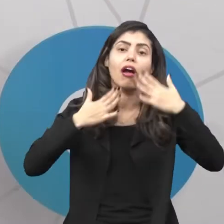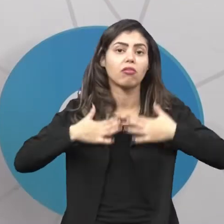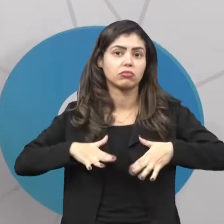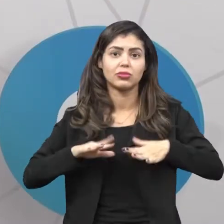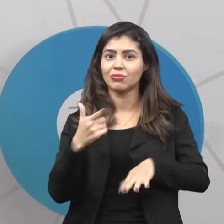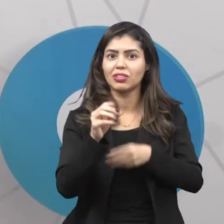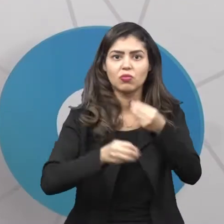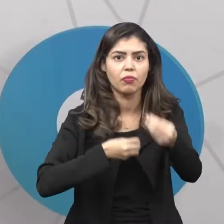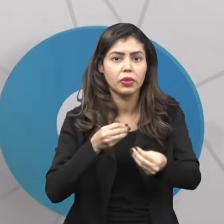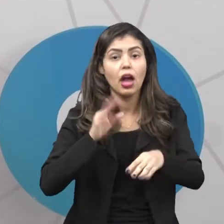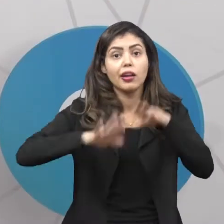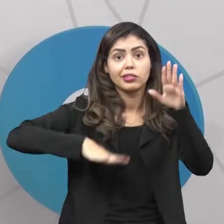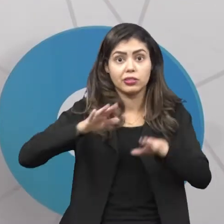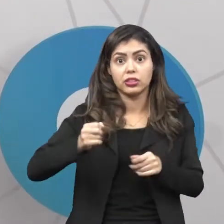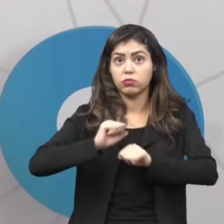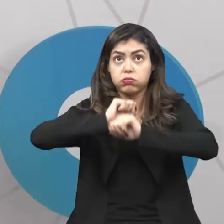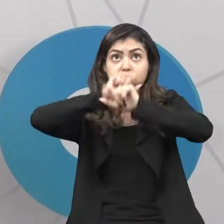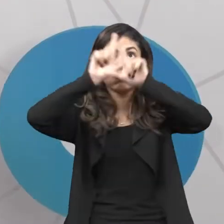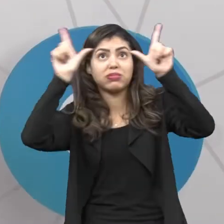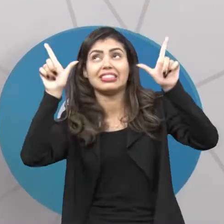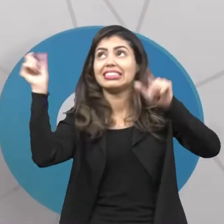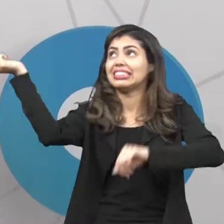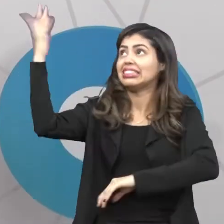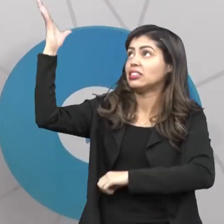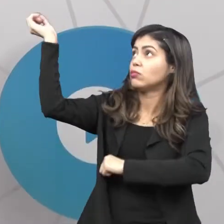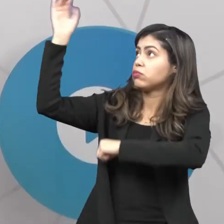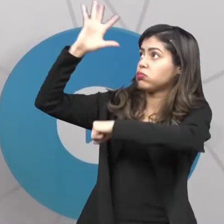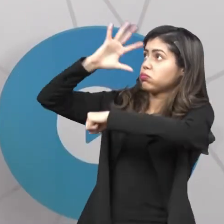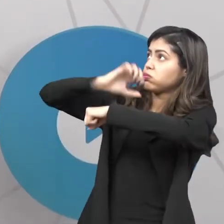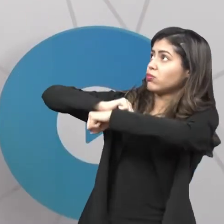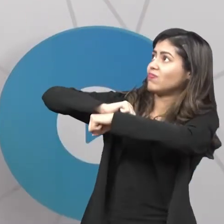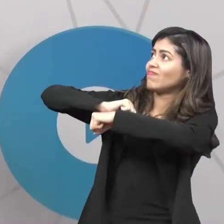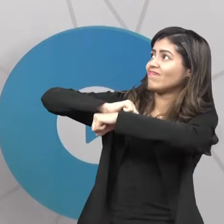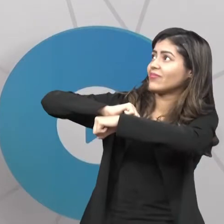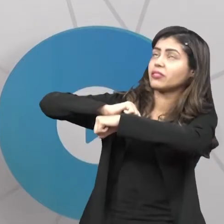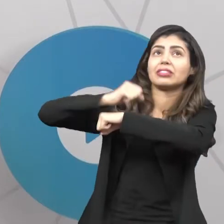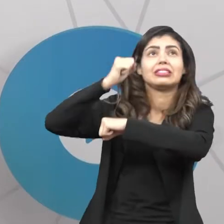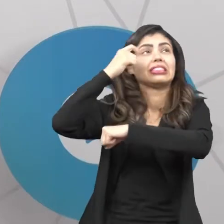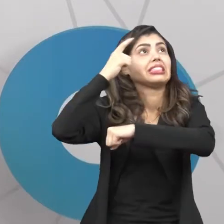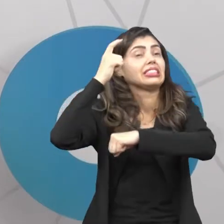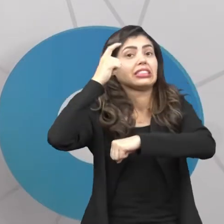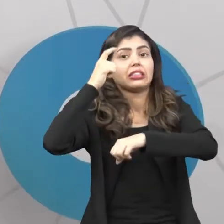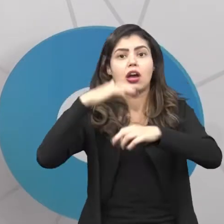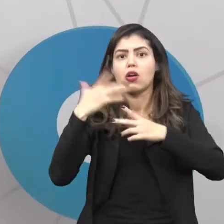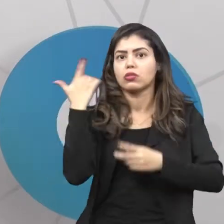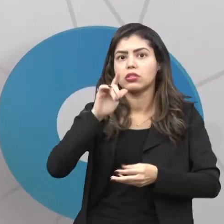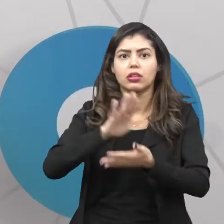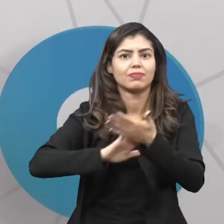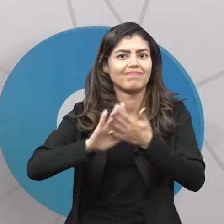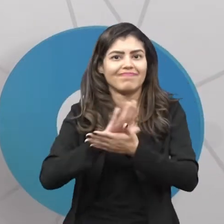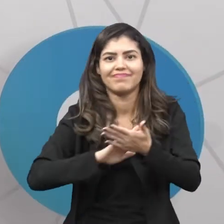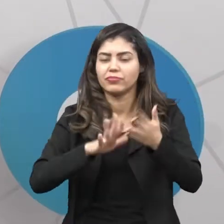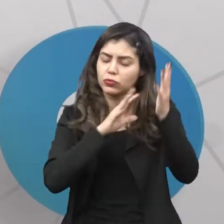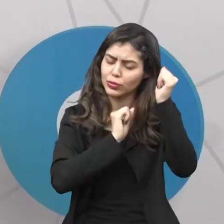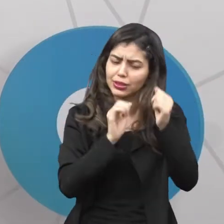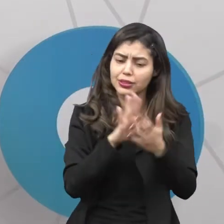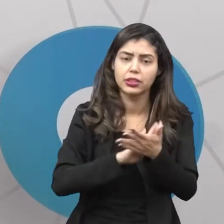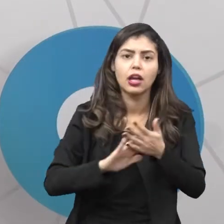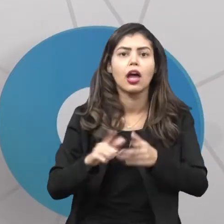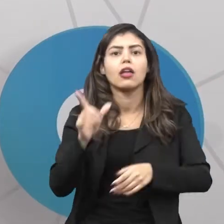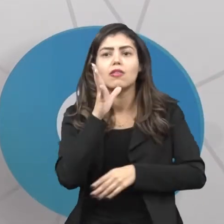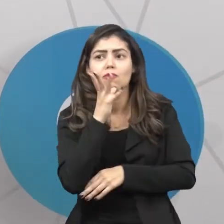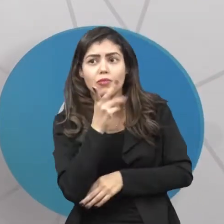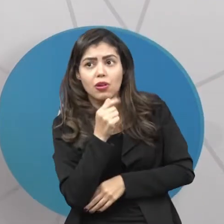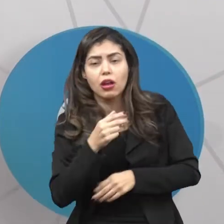Às vezes causa até insônia. O seu corpo dói por vários dias, como eu já falei, como você demora a se recuperar, você se